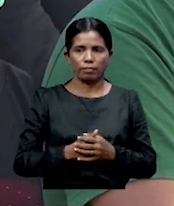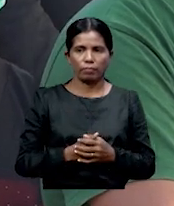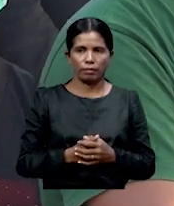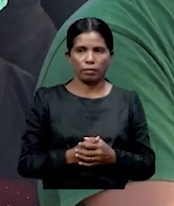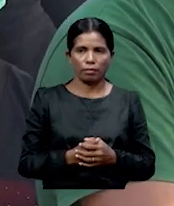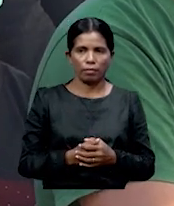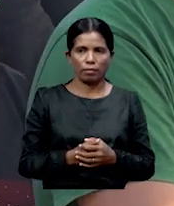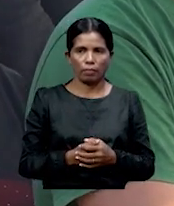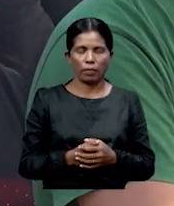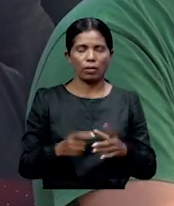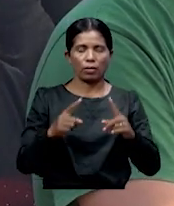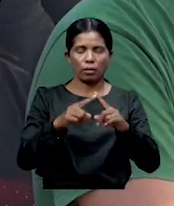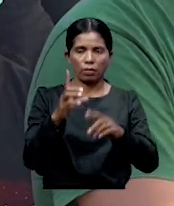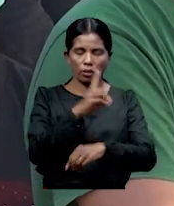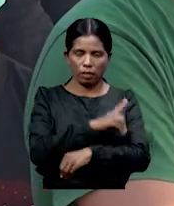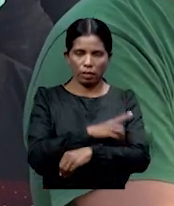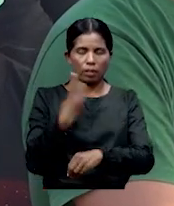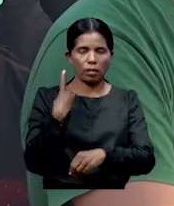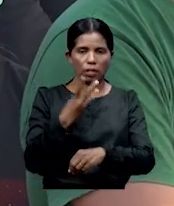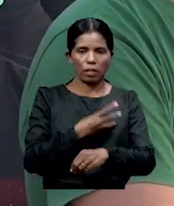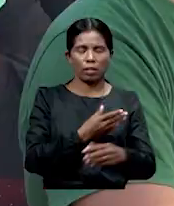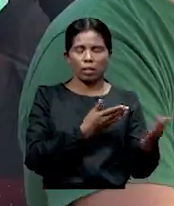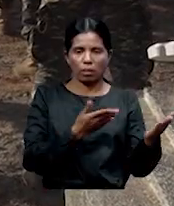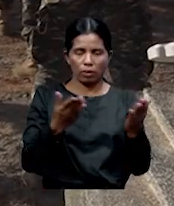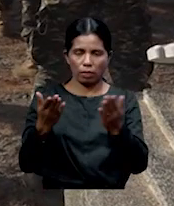onde o Loron está a catmaito René.